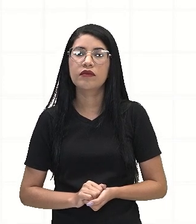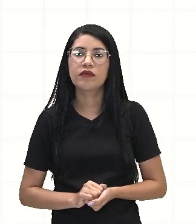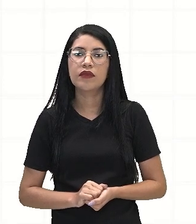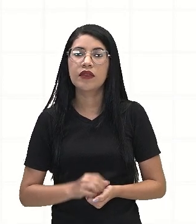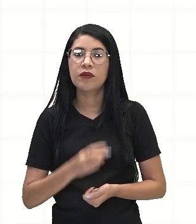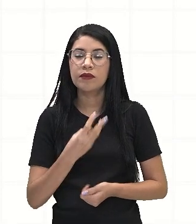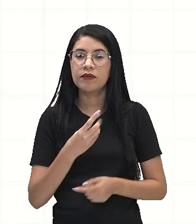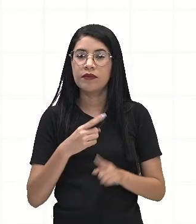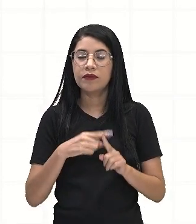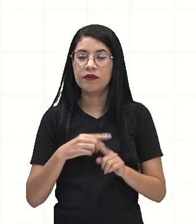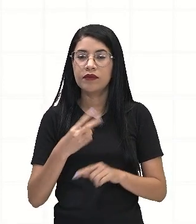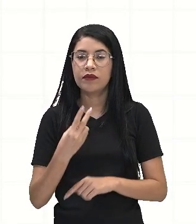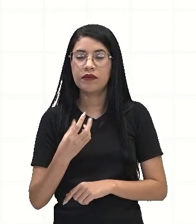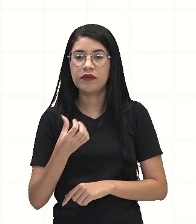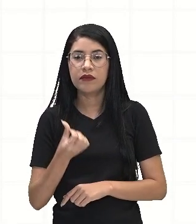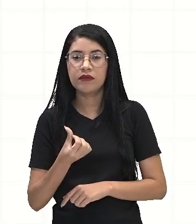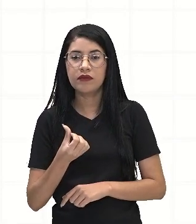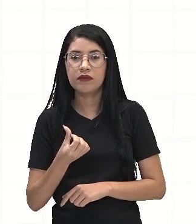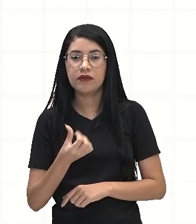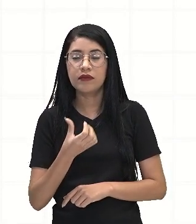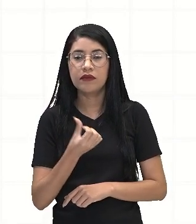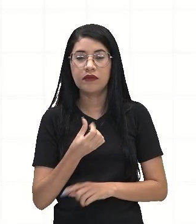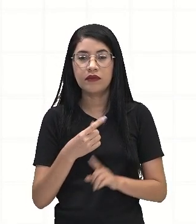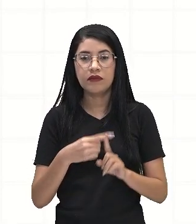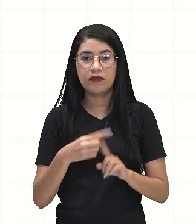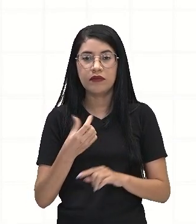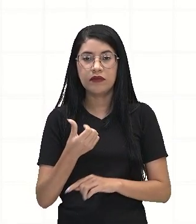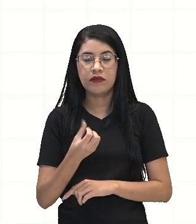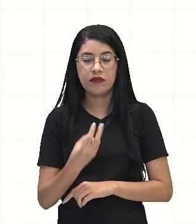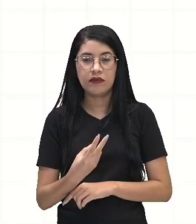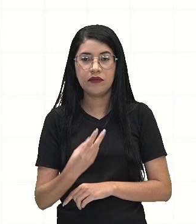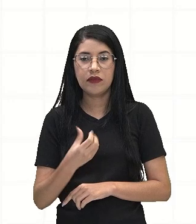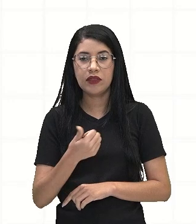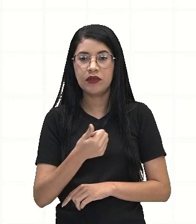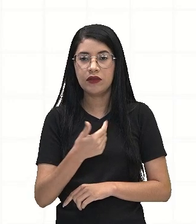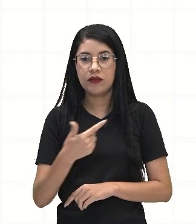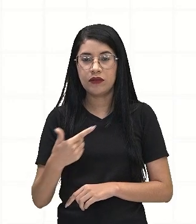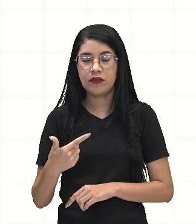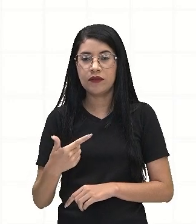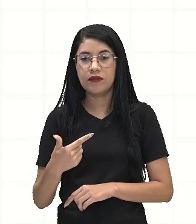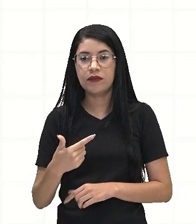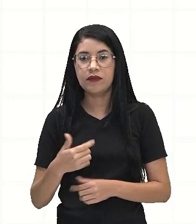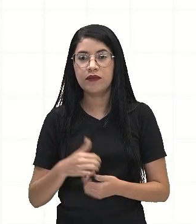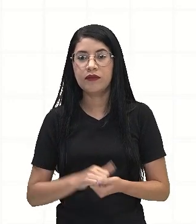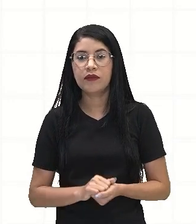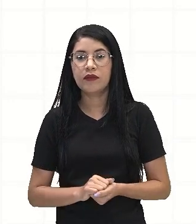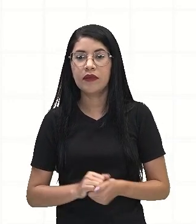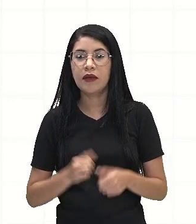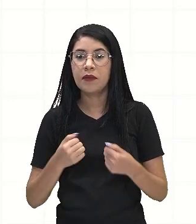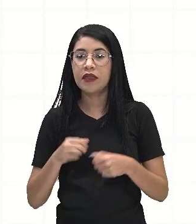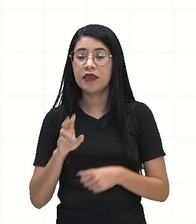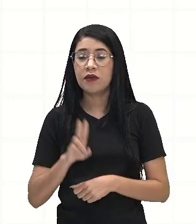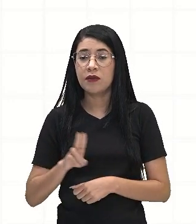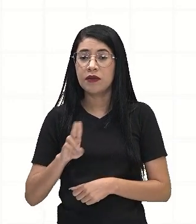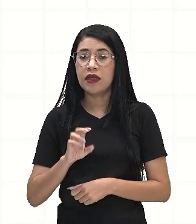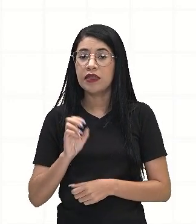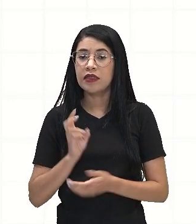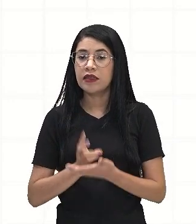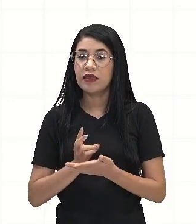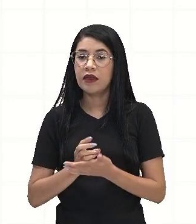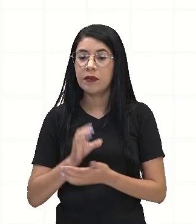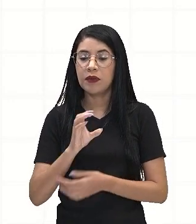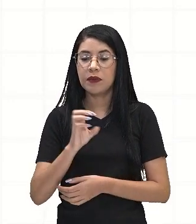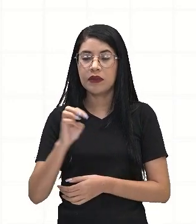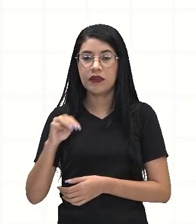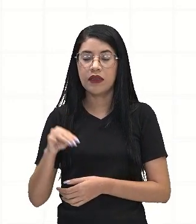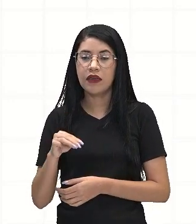vezes 2, 6, 6 vezes 2, 12. Né? Lembrando que eu preciso colocar a unidade de medida, né?